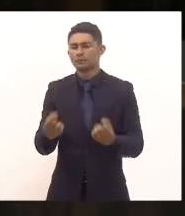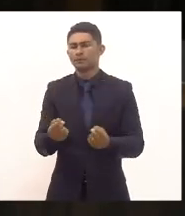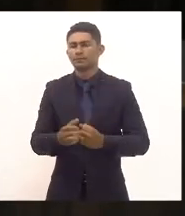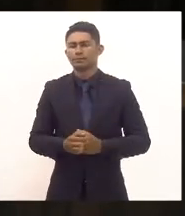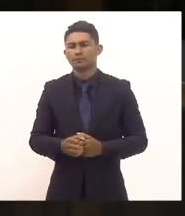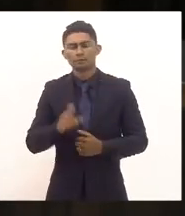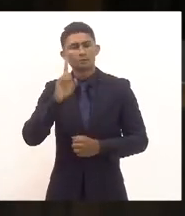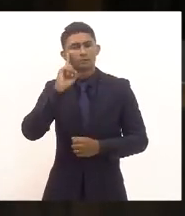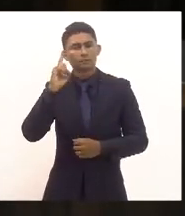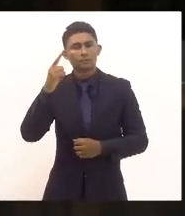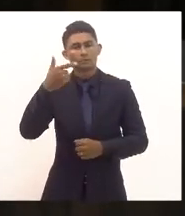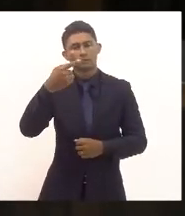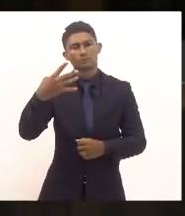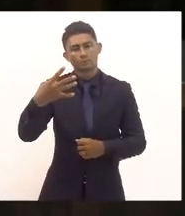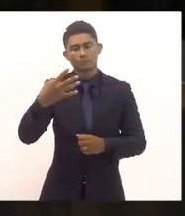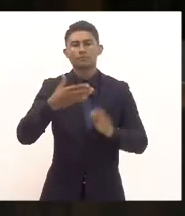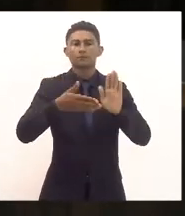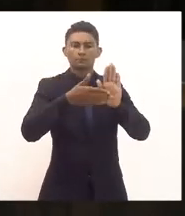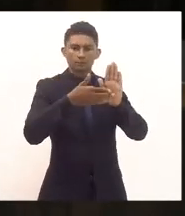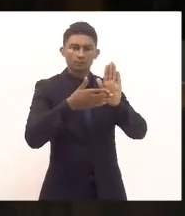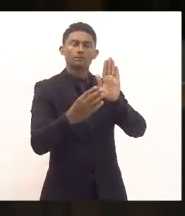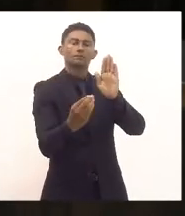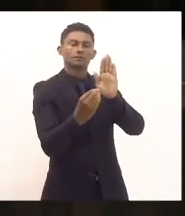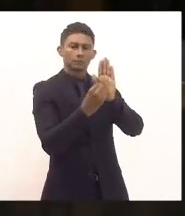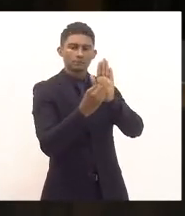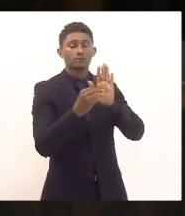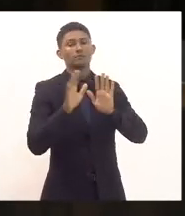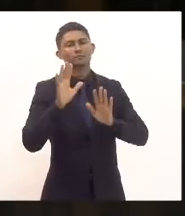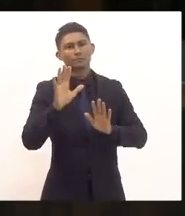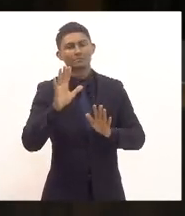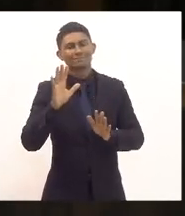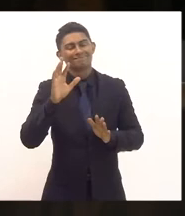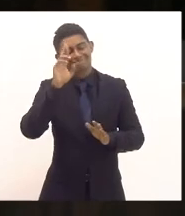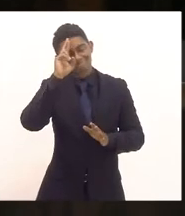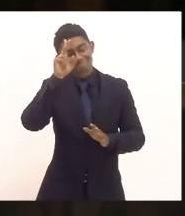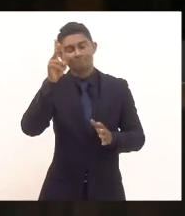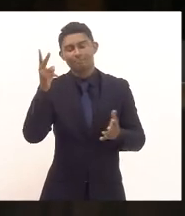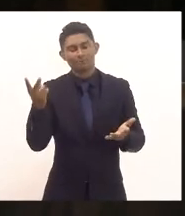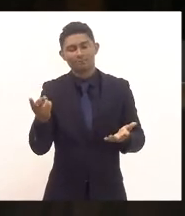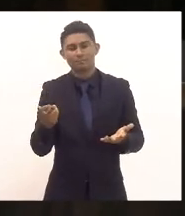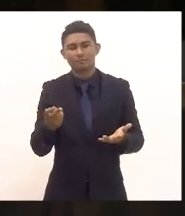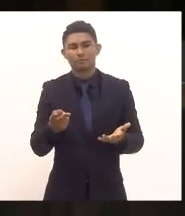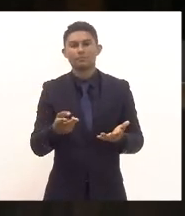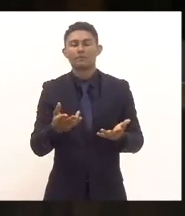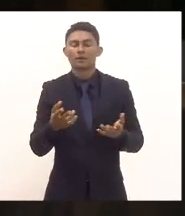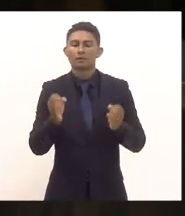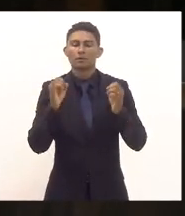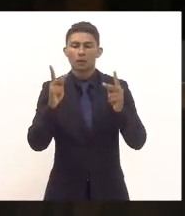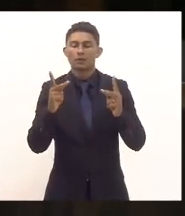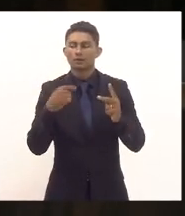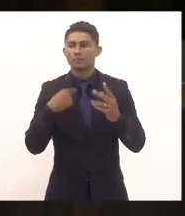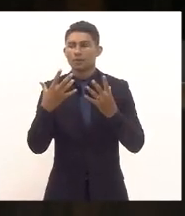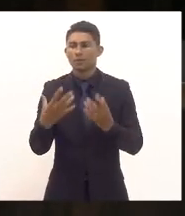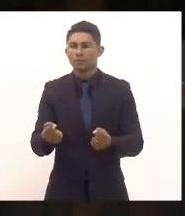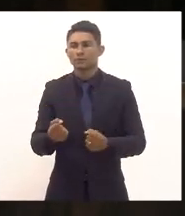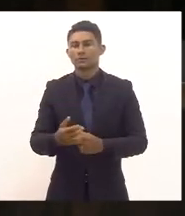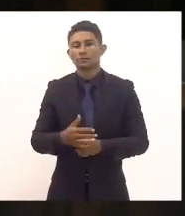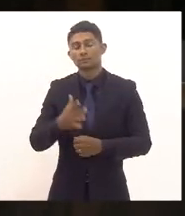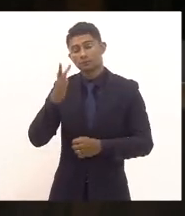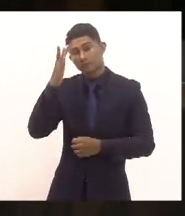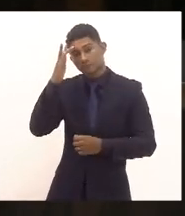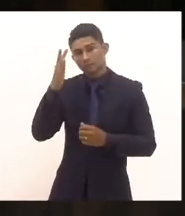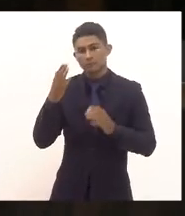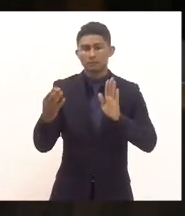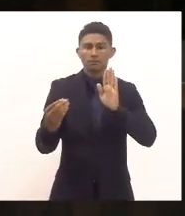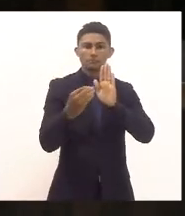dia 24 na pauta mas por algum lapso nome feio Então antes tarde que mais tarde se ela amanhã receberá emendas